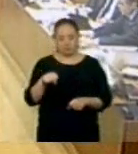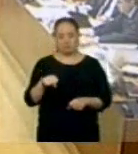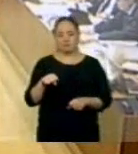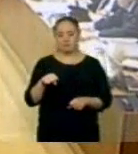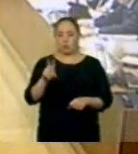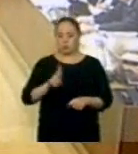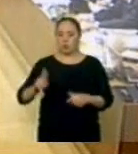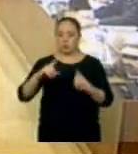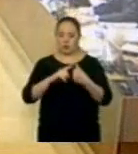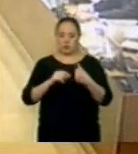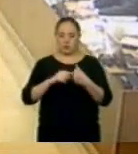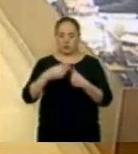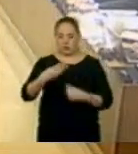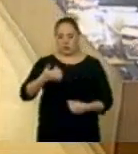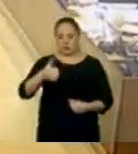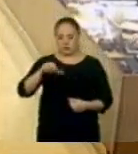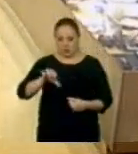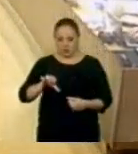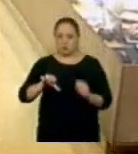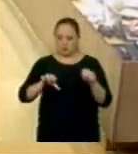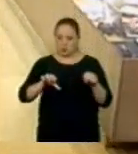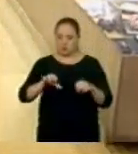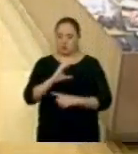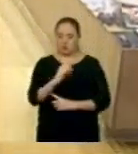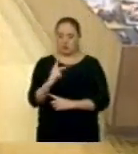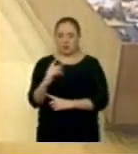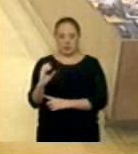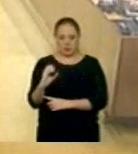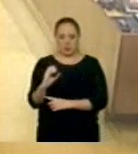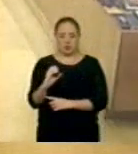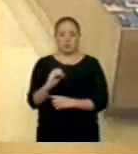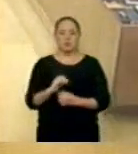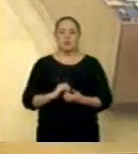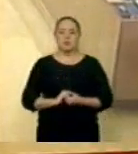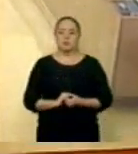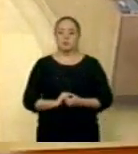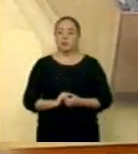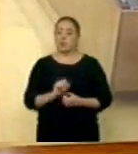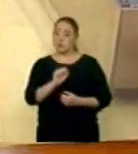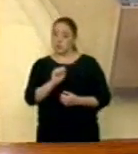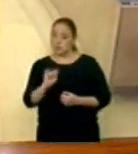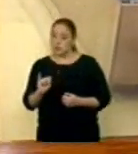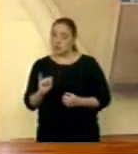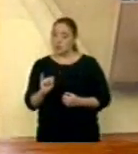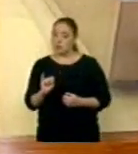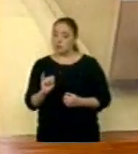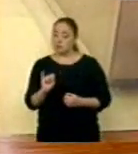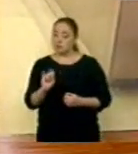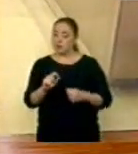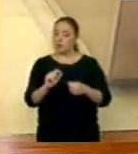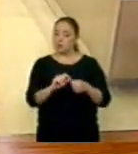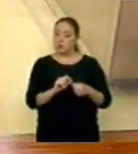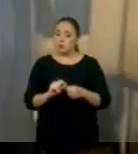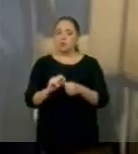do artigo 319 do Código de Processo Penal, desde que seja feita